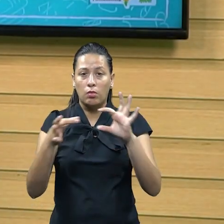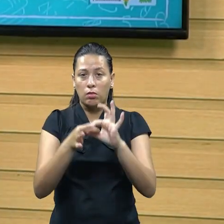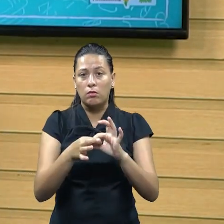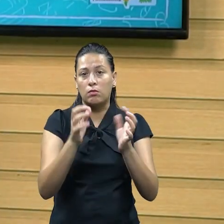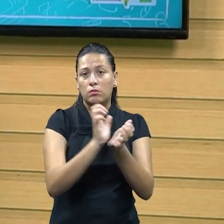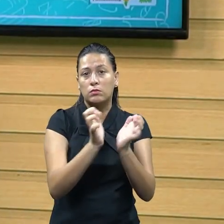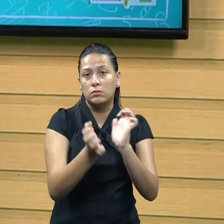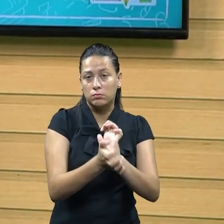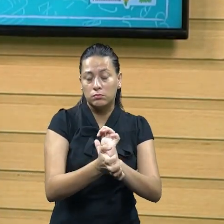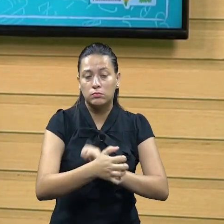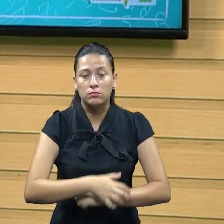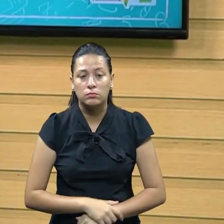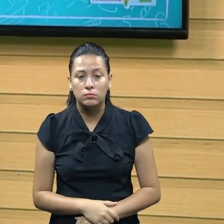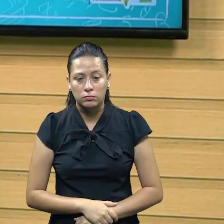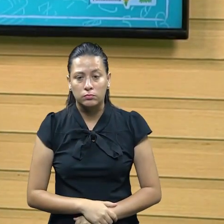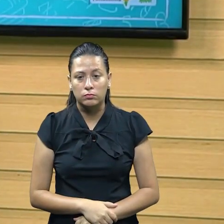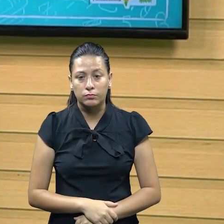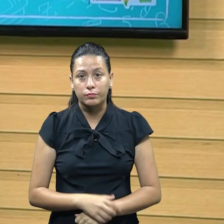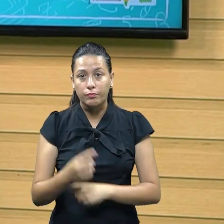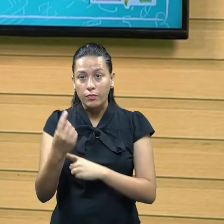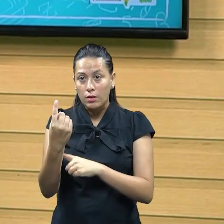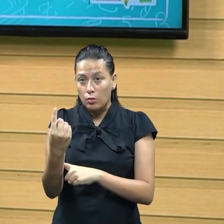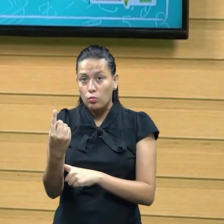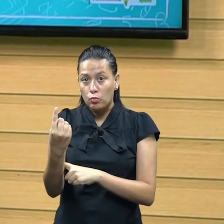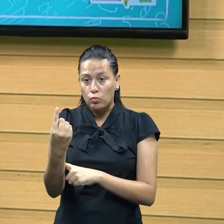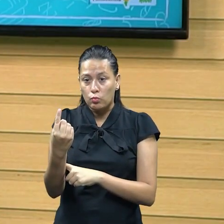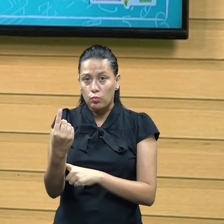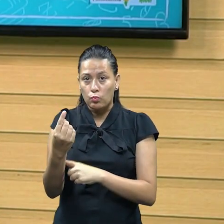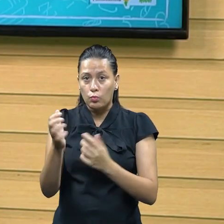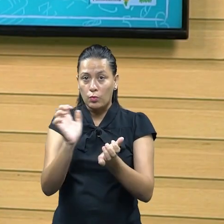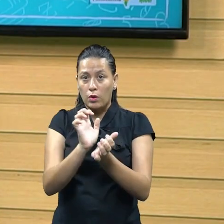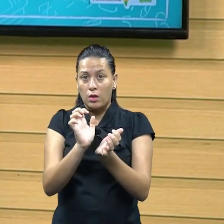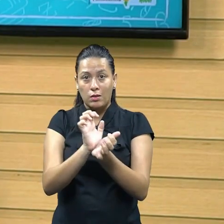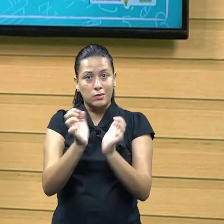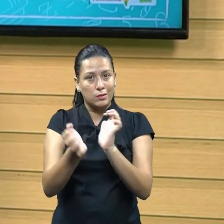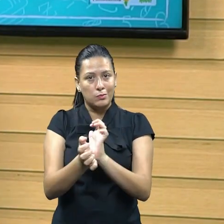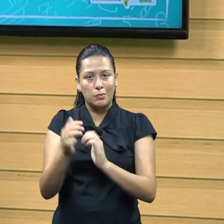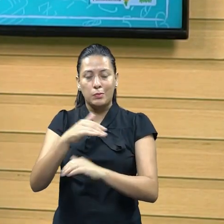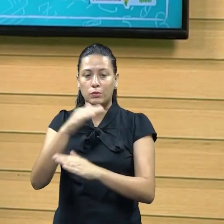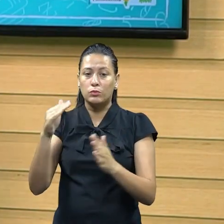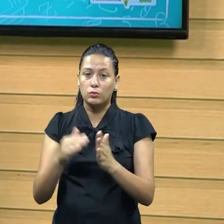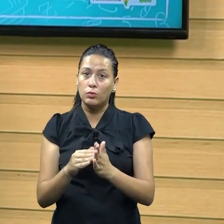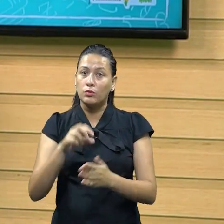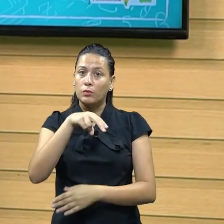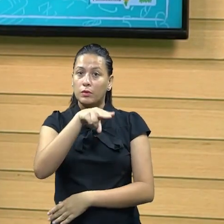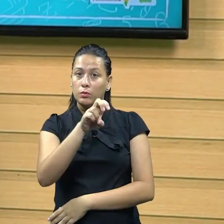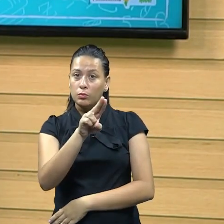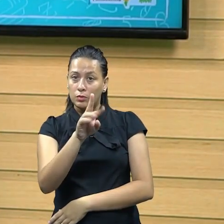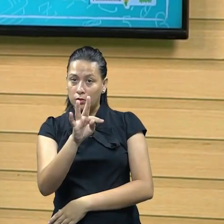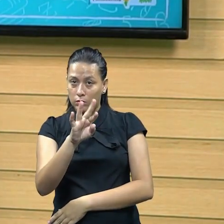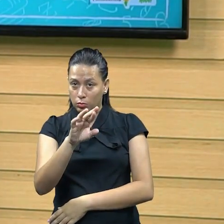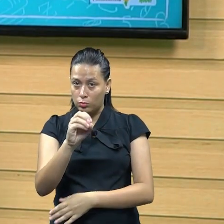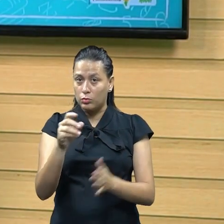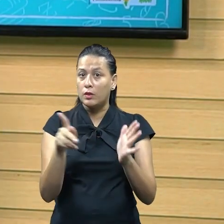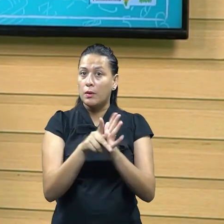é único, ligado a todas as massas. Então nós temos o neutro, que é o que vem lá da concessionária,